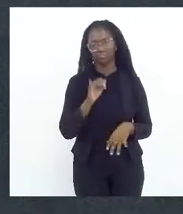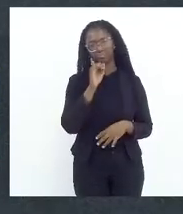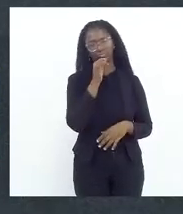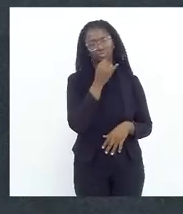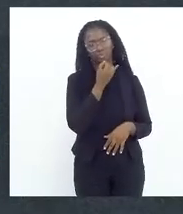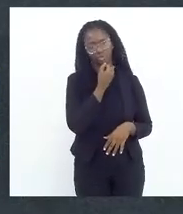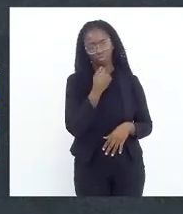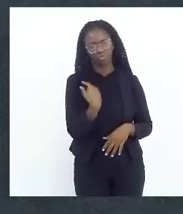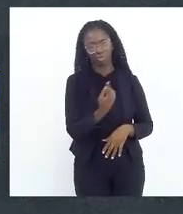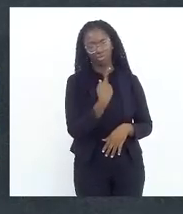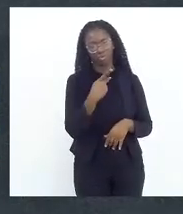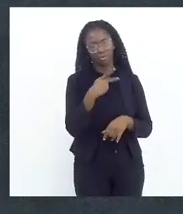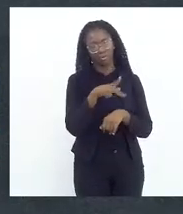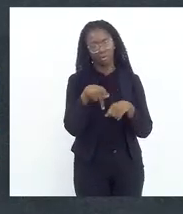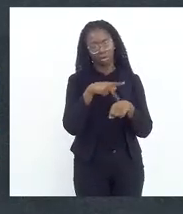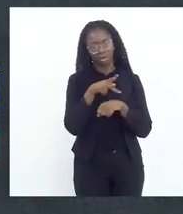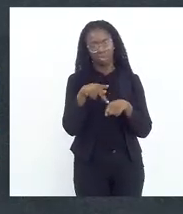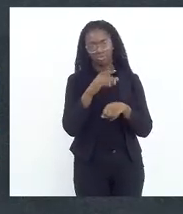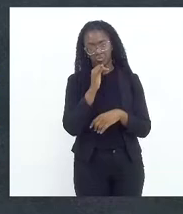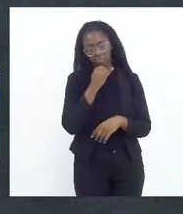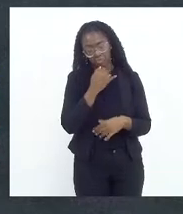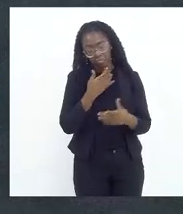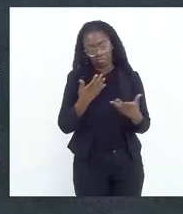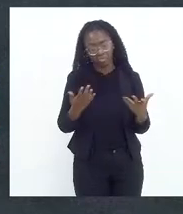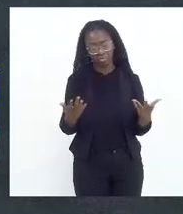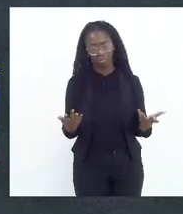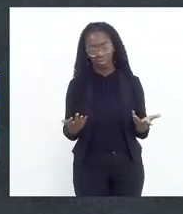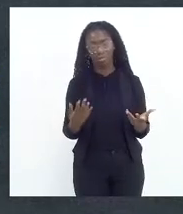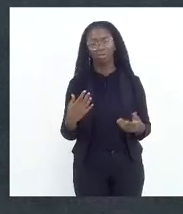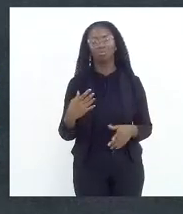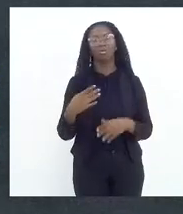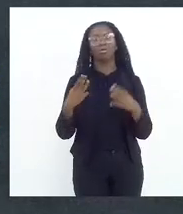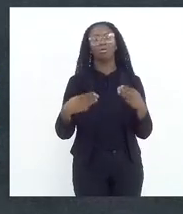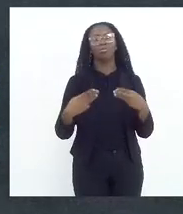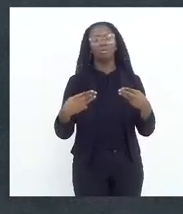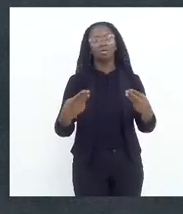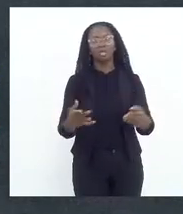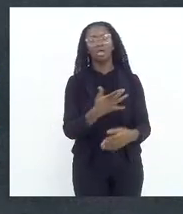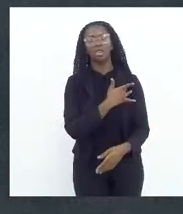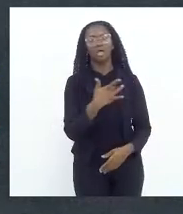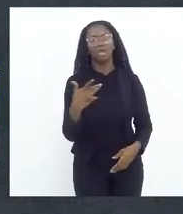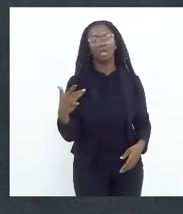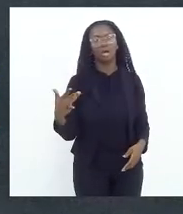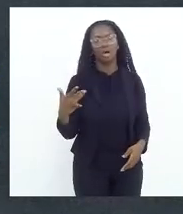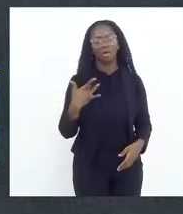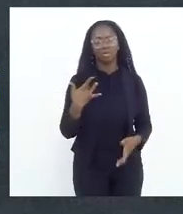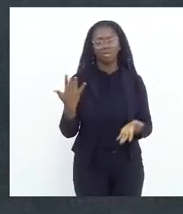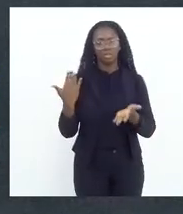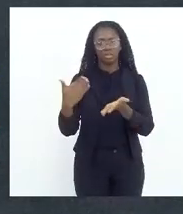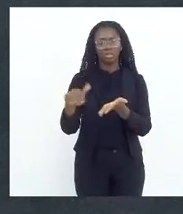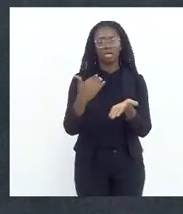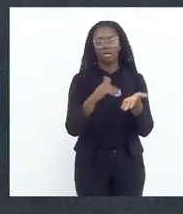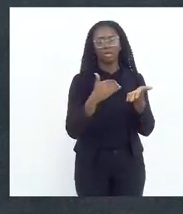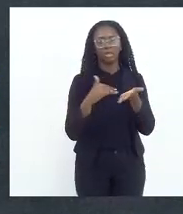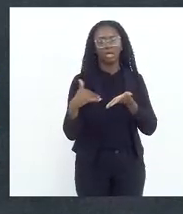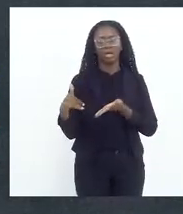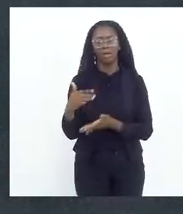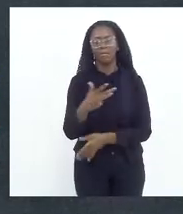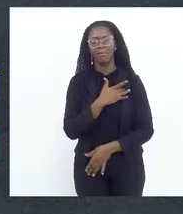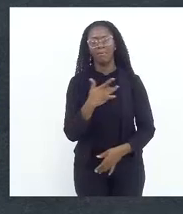Infelizmente, no nosso país, senhora presidente, o Ministério da Saúde, as secretarias de